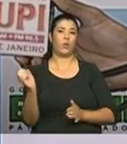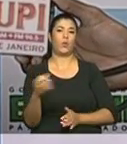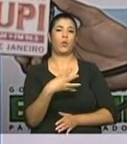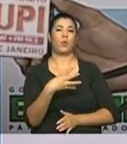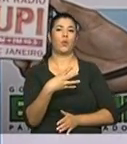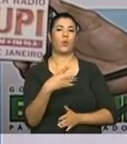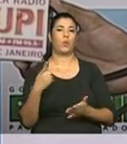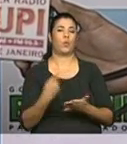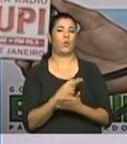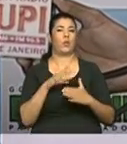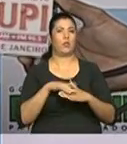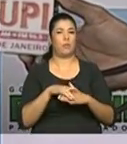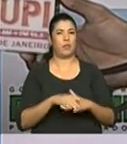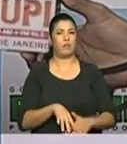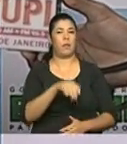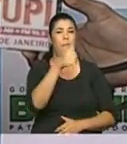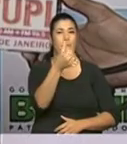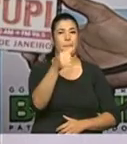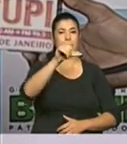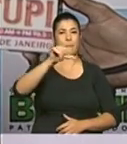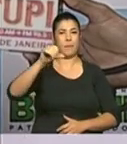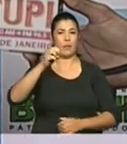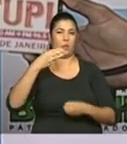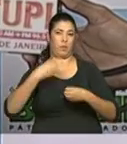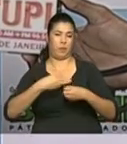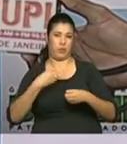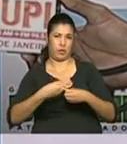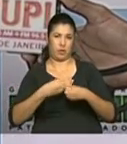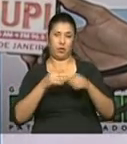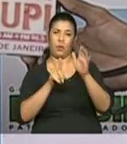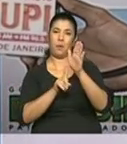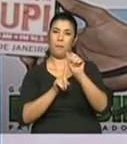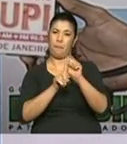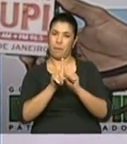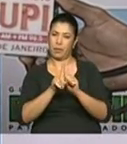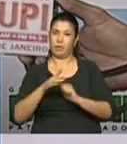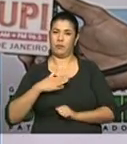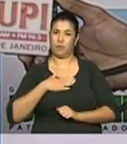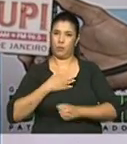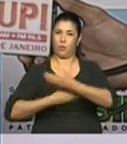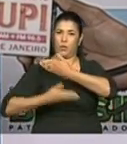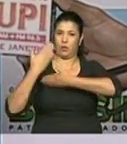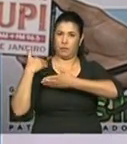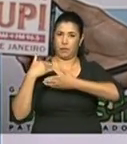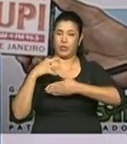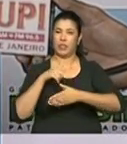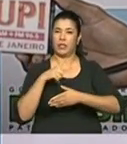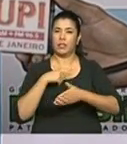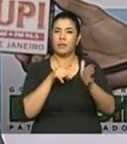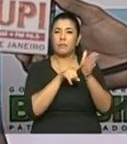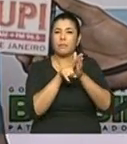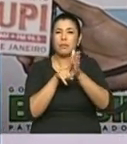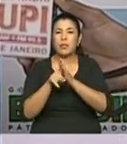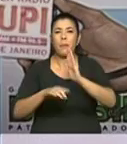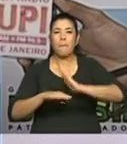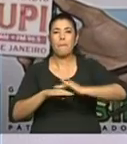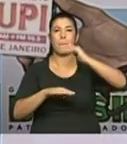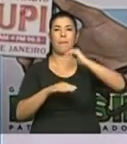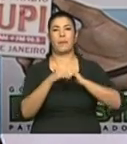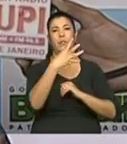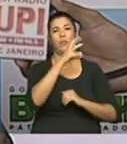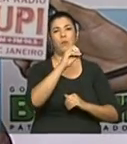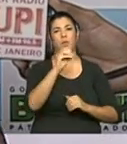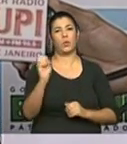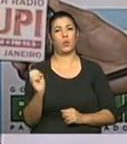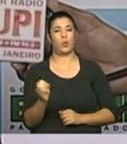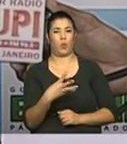foi feita em mais de 1.900 municípios brasileiros, no mês de agosto, no qual nós identificamos mais de 400 casos novos